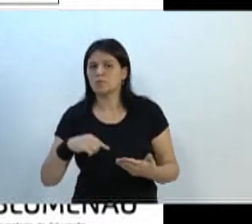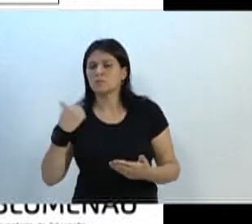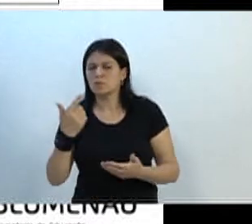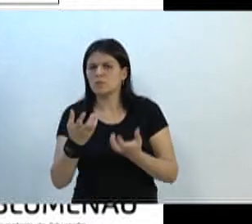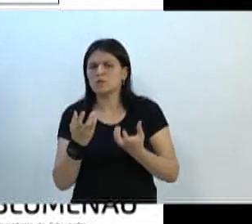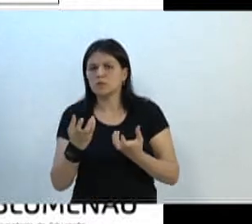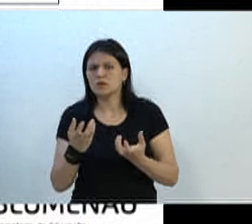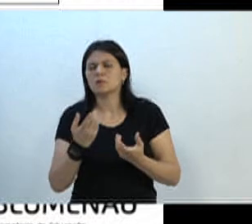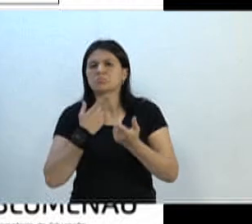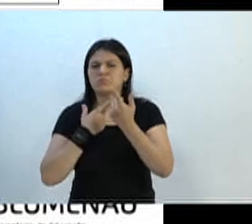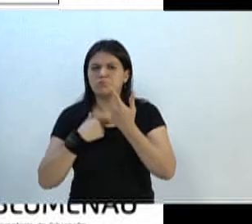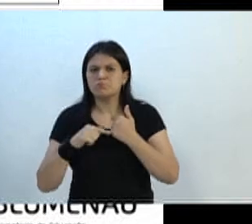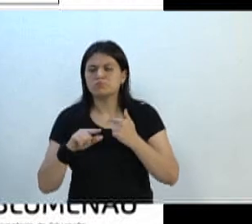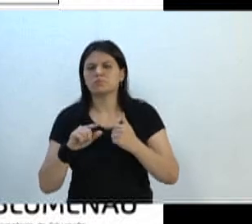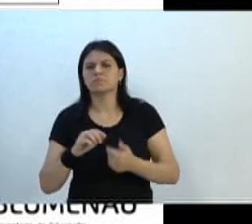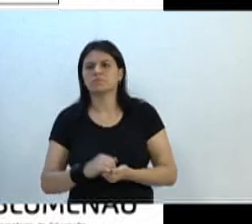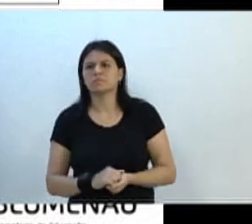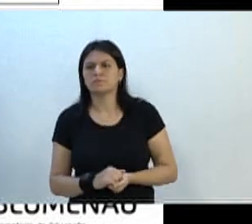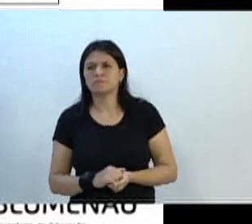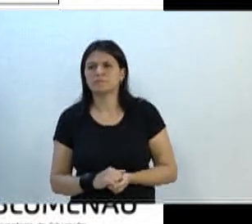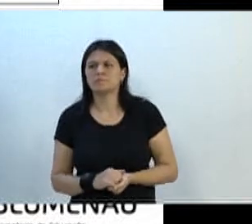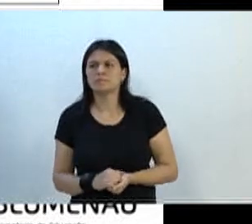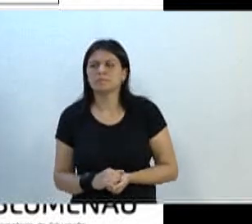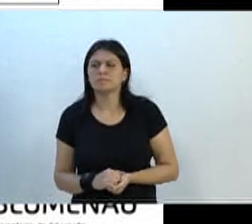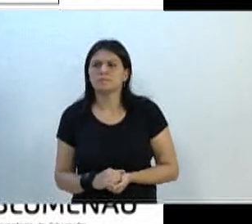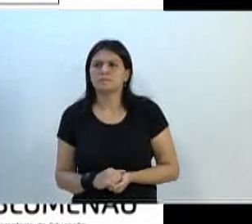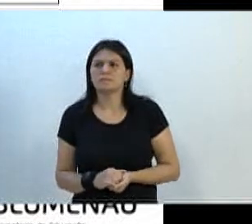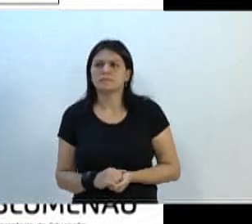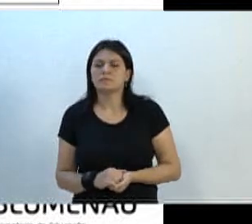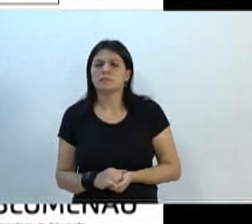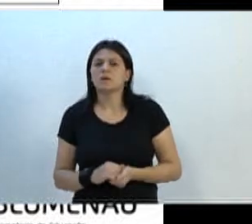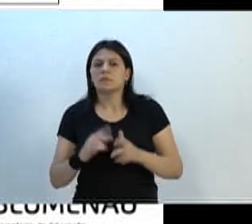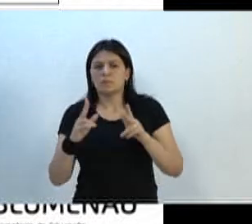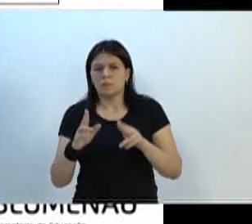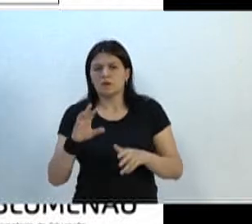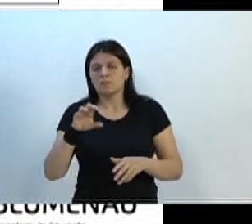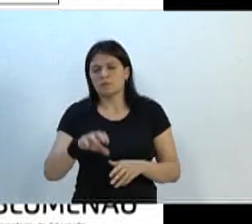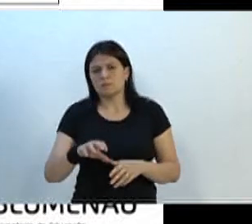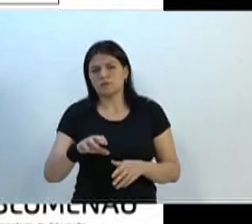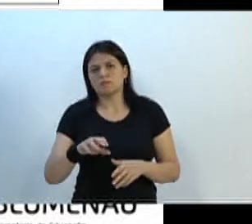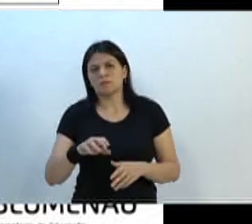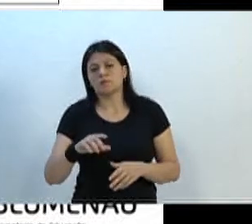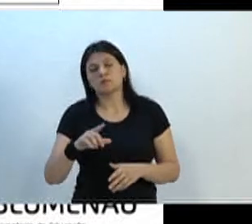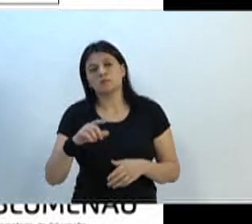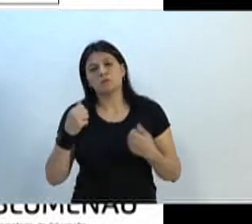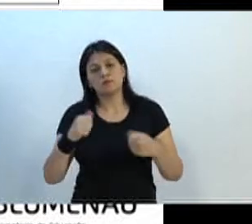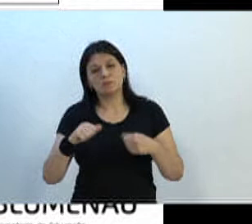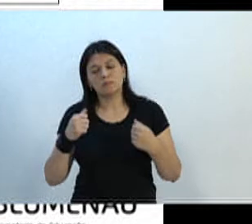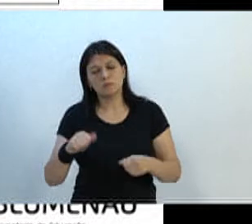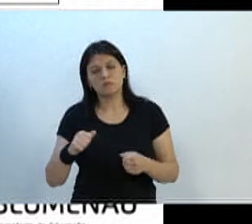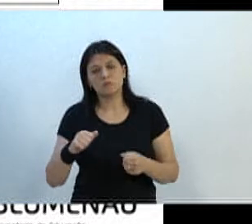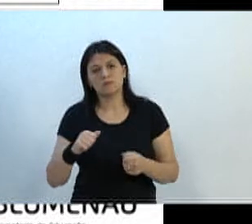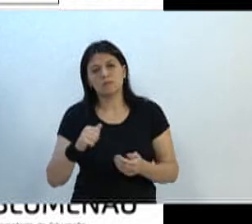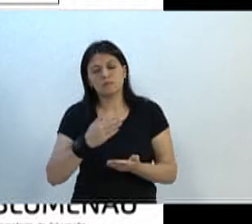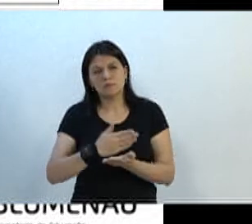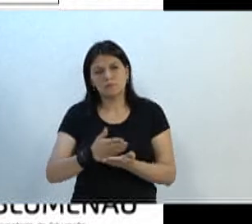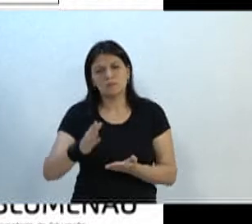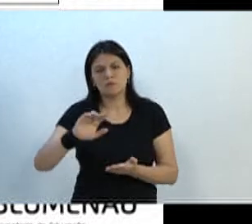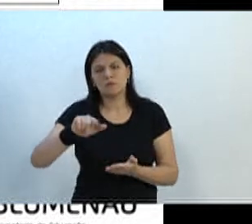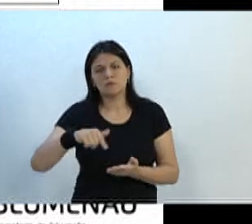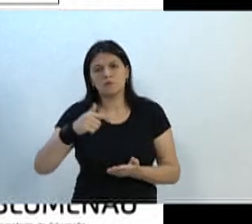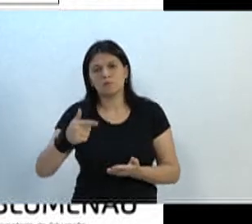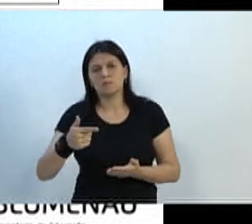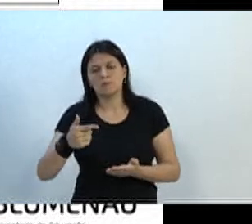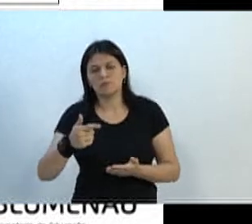queremos lhe desejamos ainda assim por obrigação nós temos necessidade de só um outro